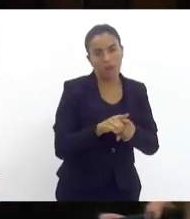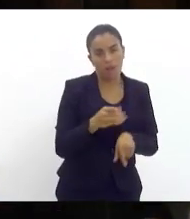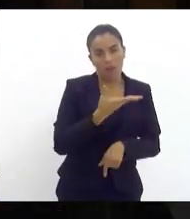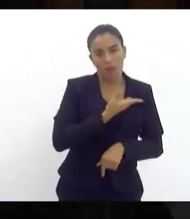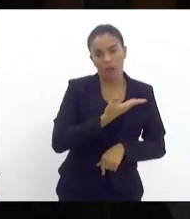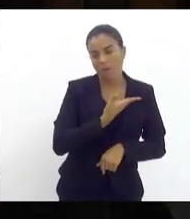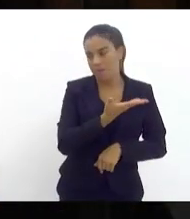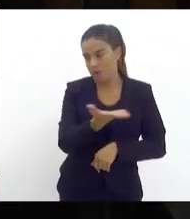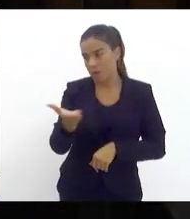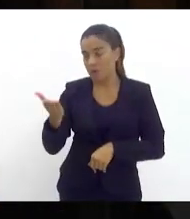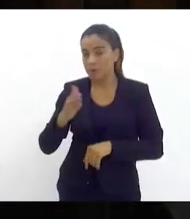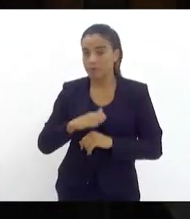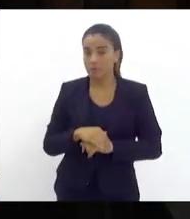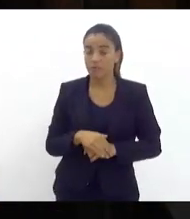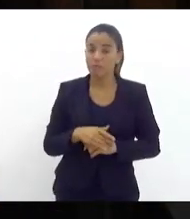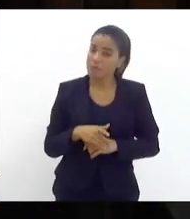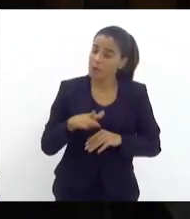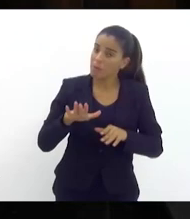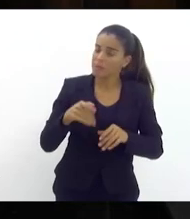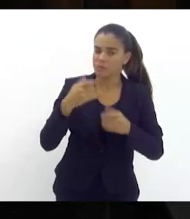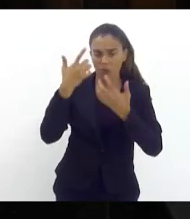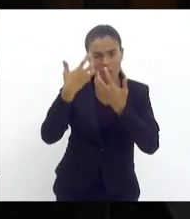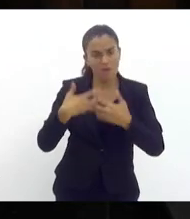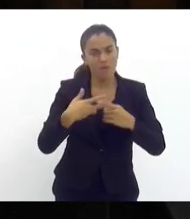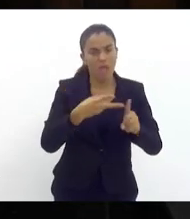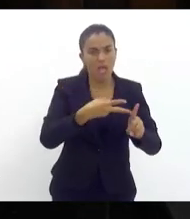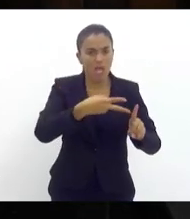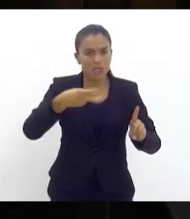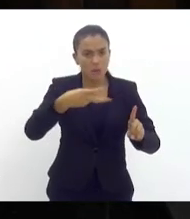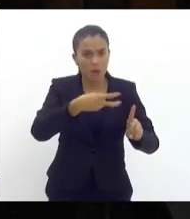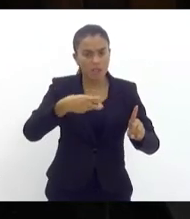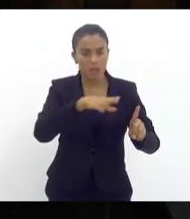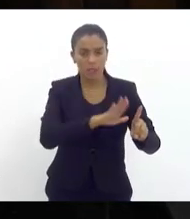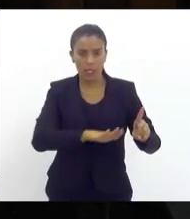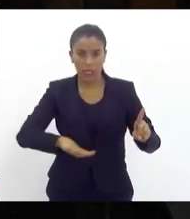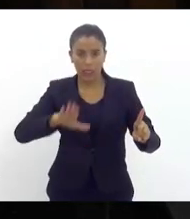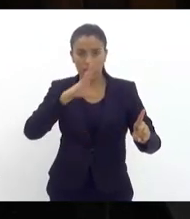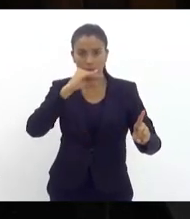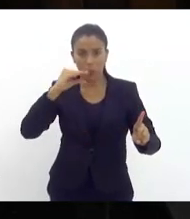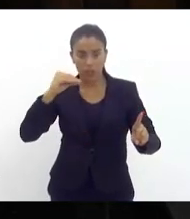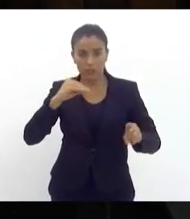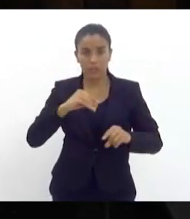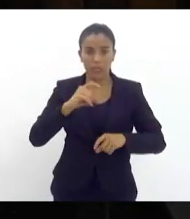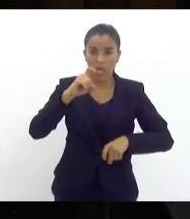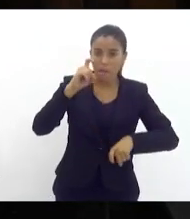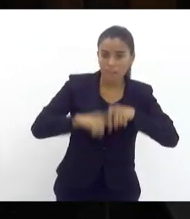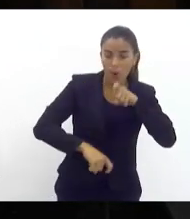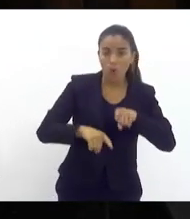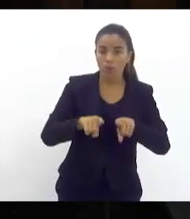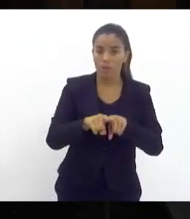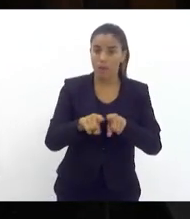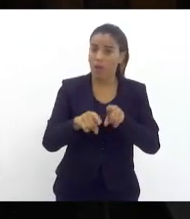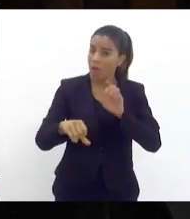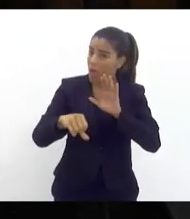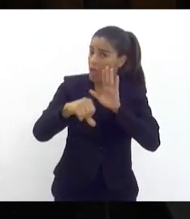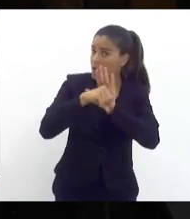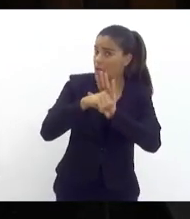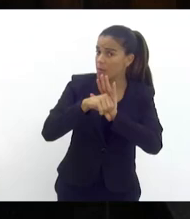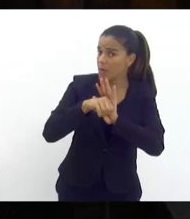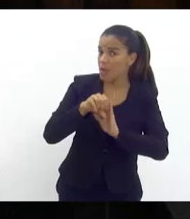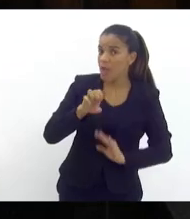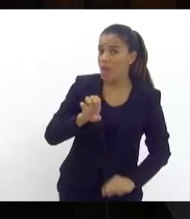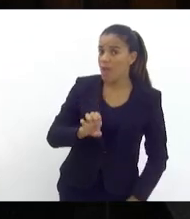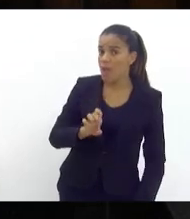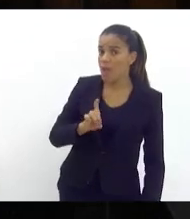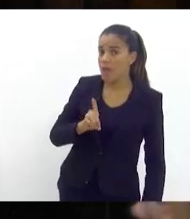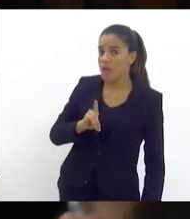nós precisamos refletir a exploração o abuso sexual de crianças e adolescentes são crimes hediondos não tem colher de